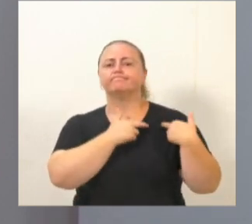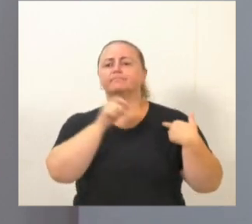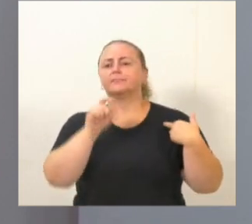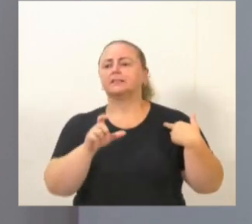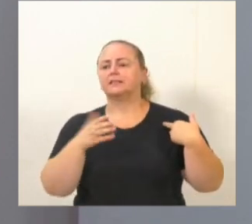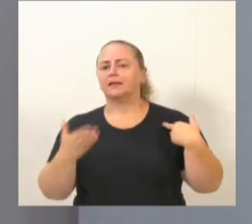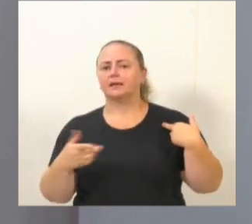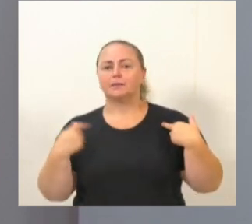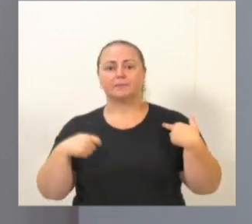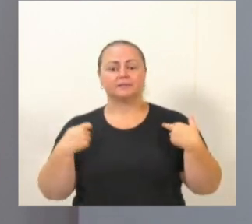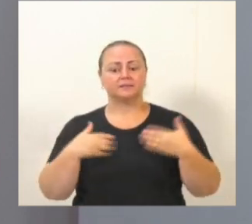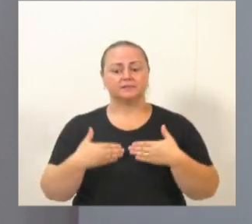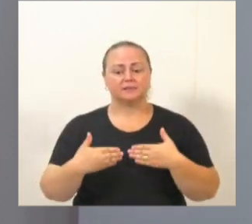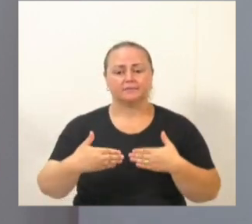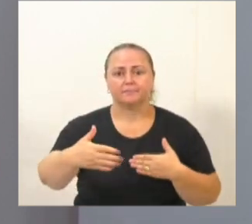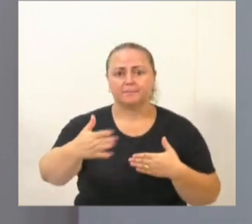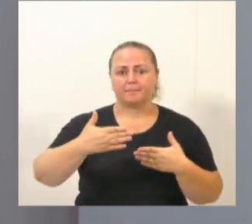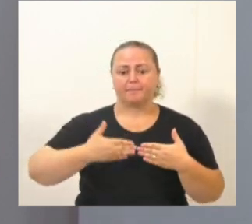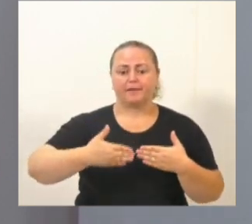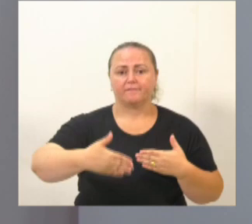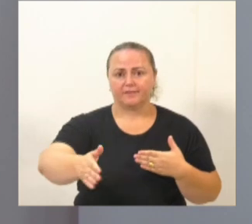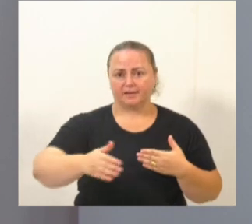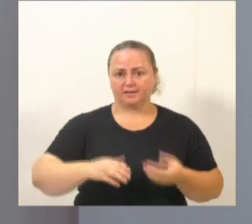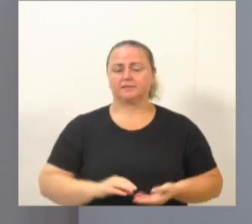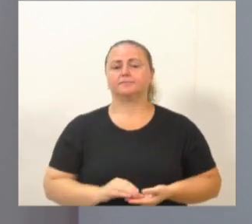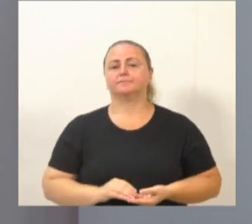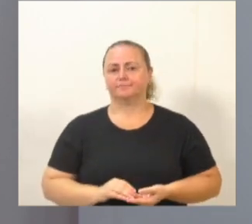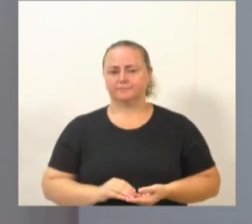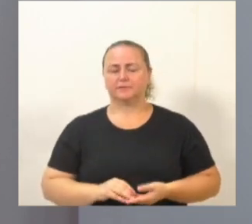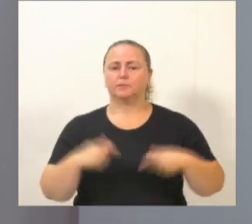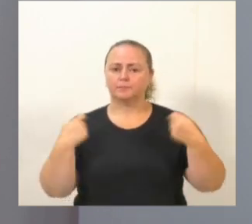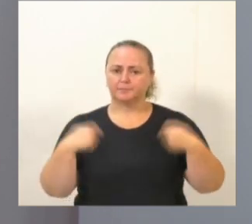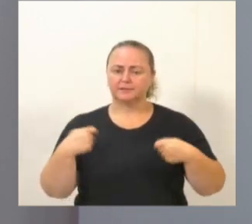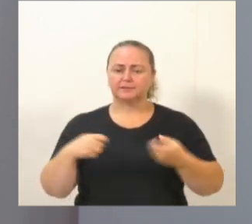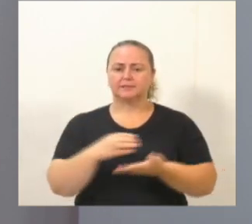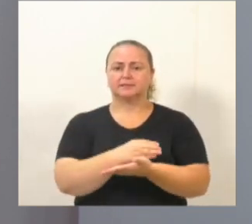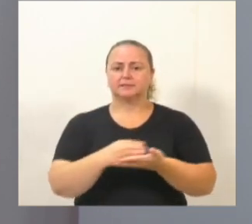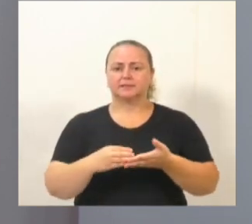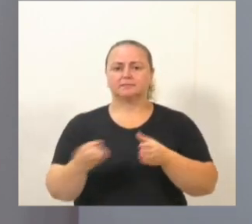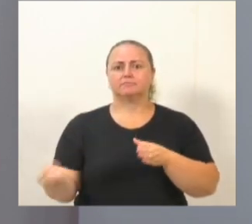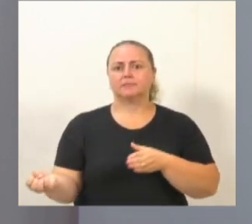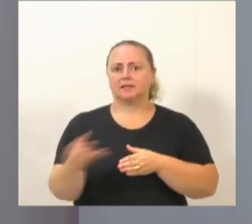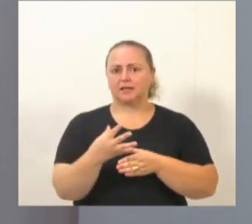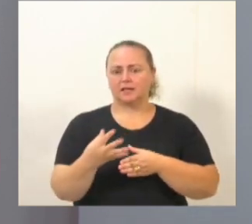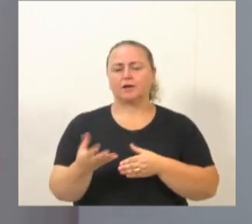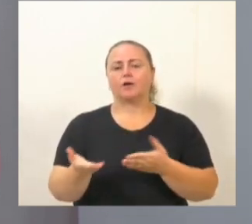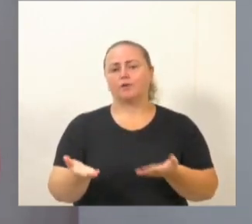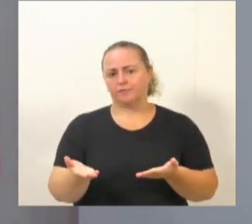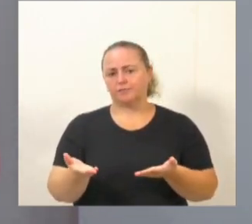construir o futuro. Então, tem que ser criado esse novo cronograma, essas novas responsabilidades,